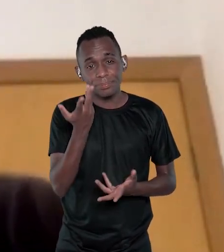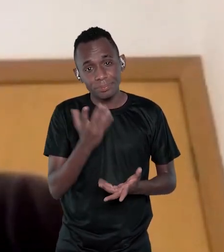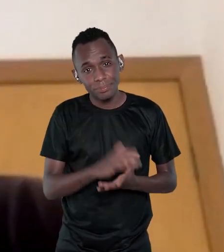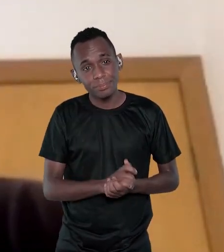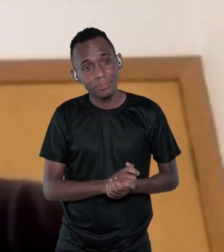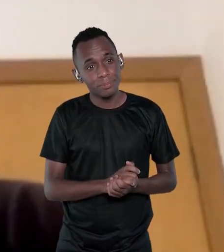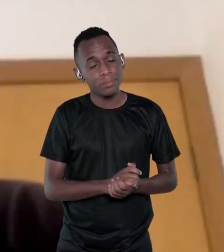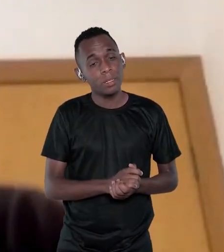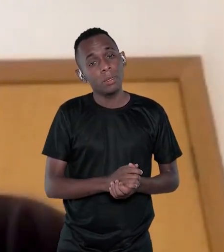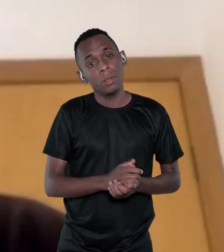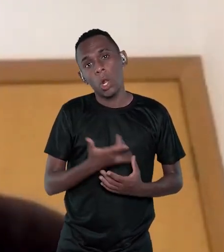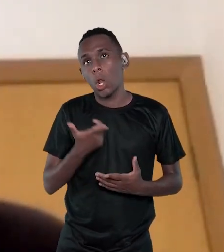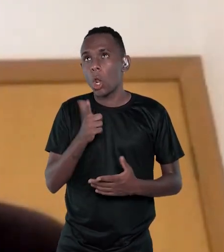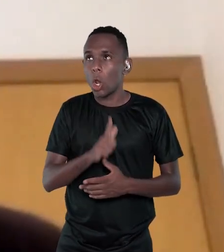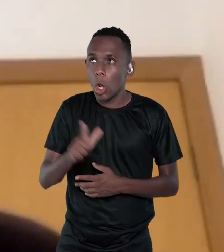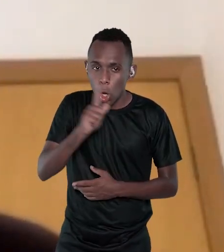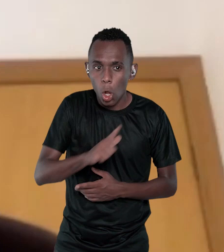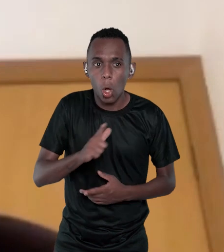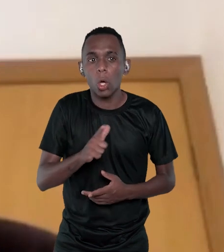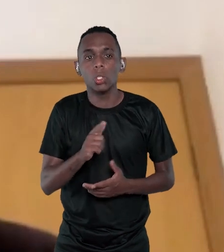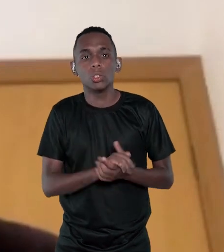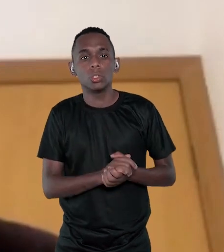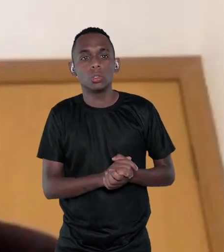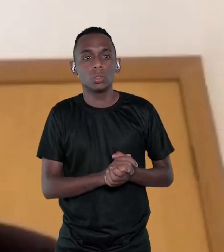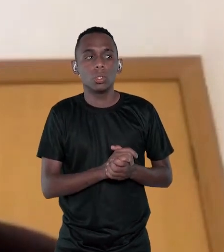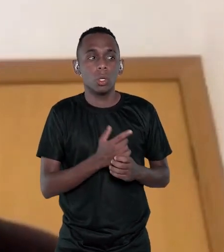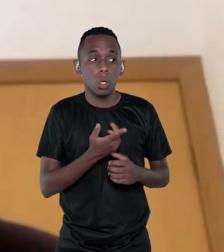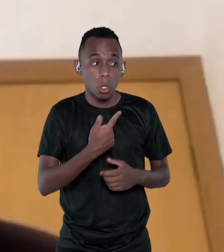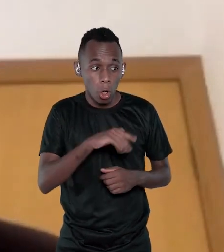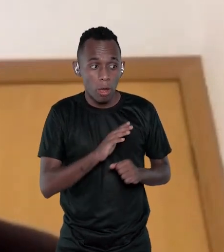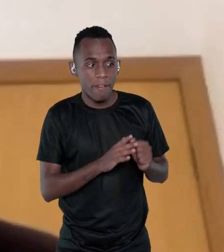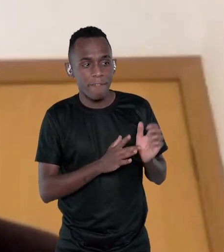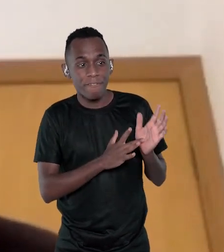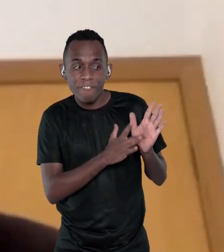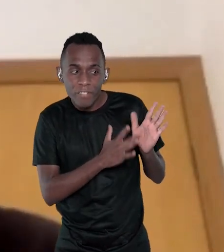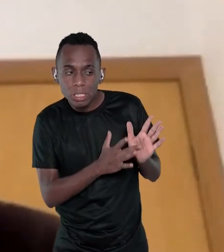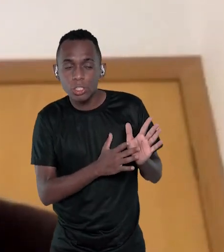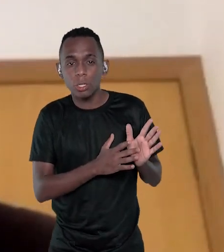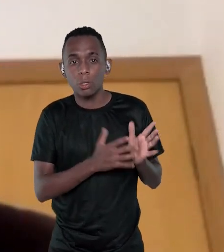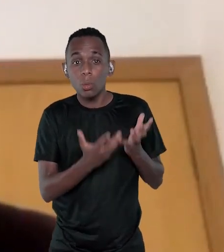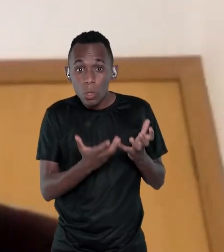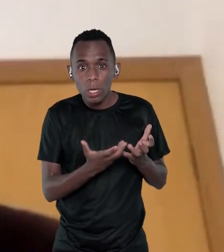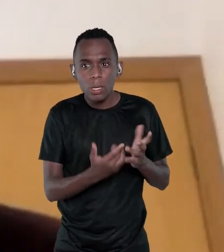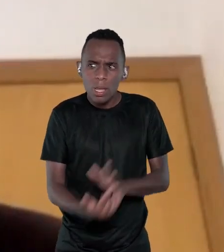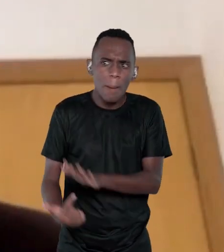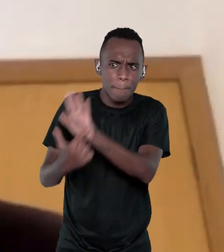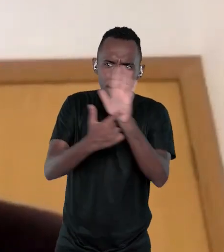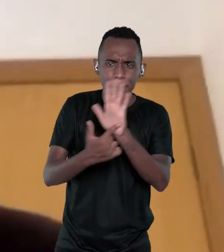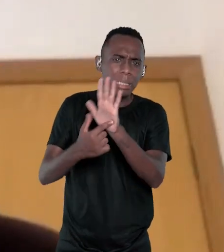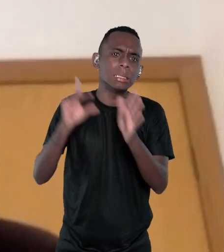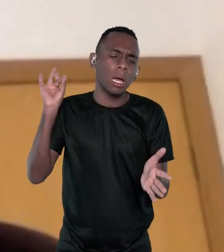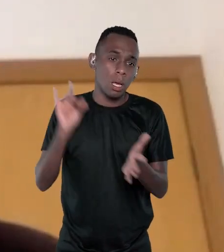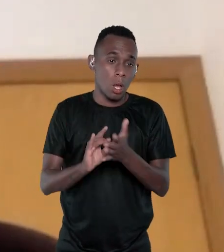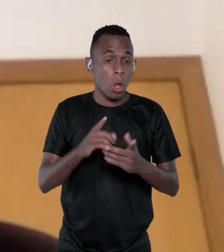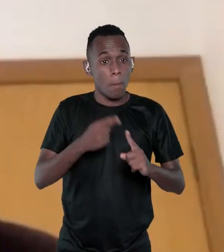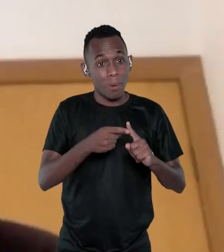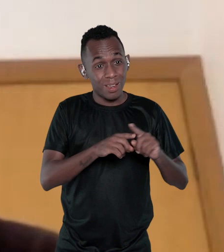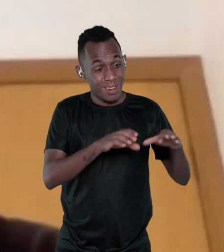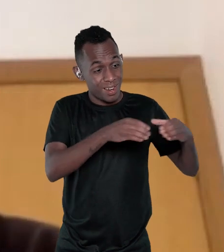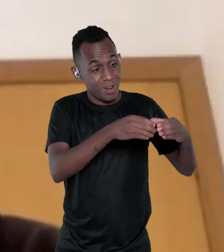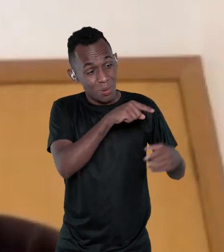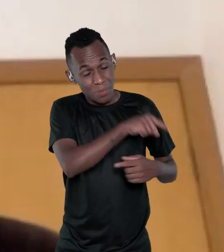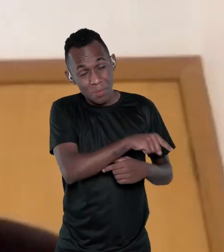tentando sair fora. Evidentemente, a gente ia burlar a censura,